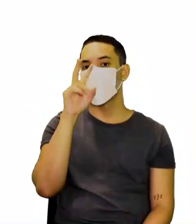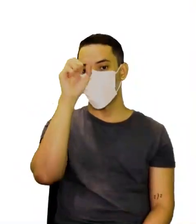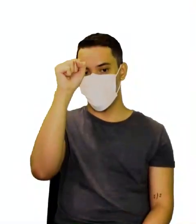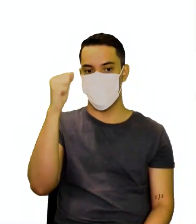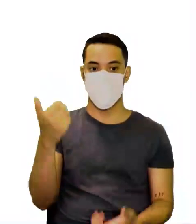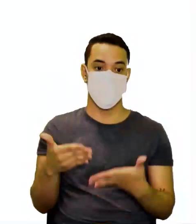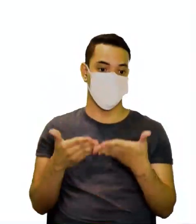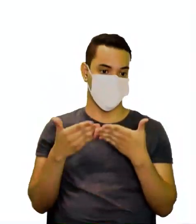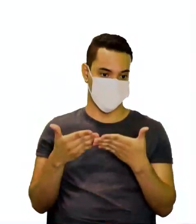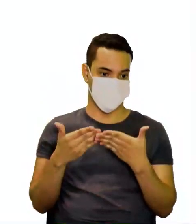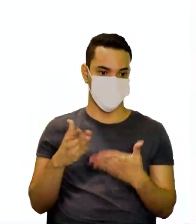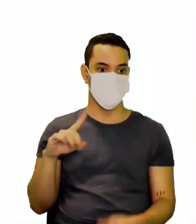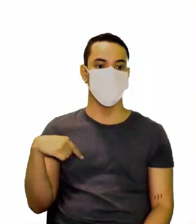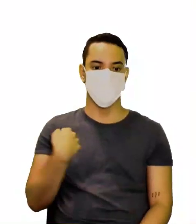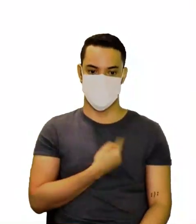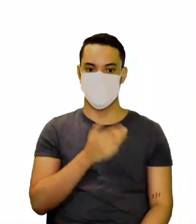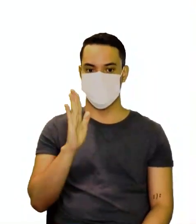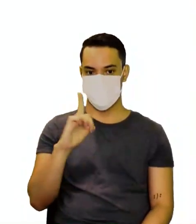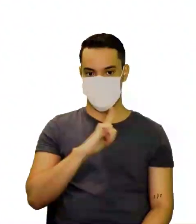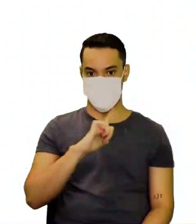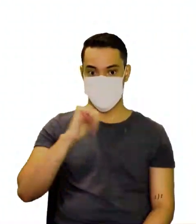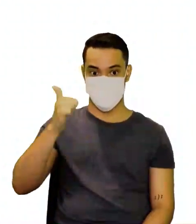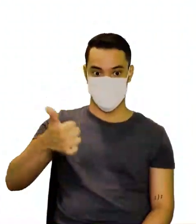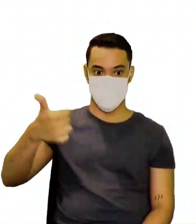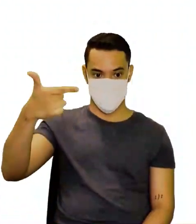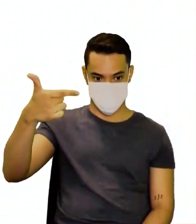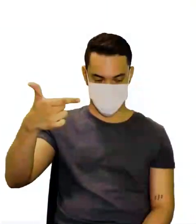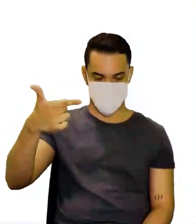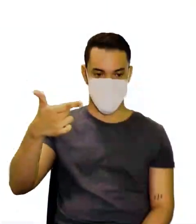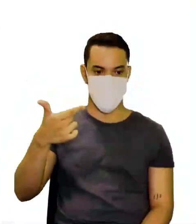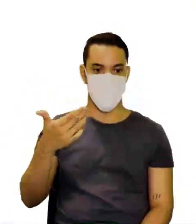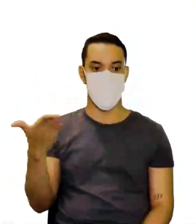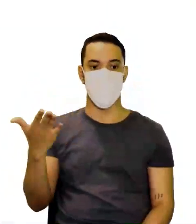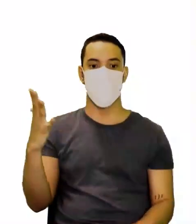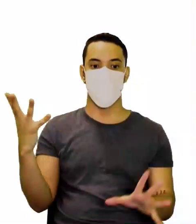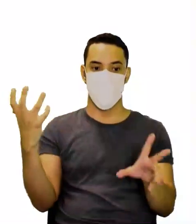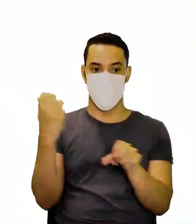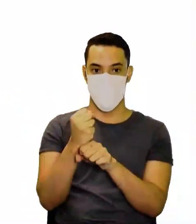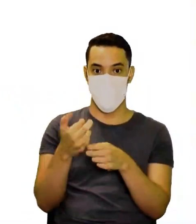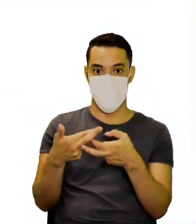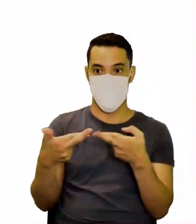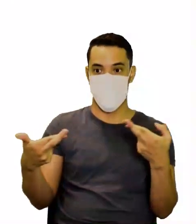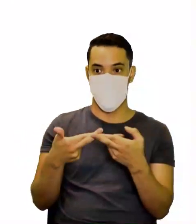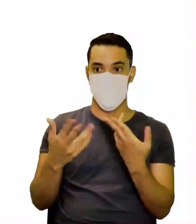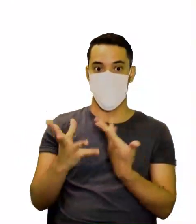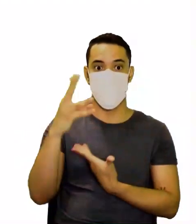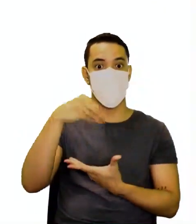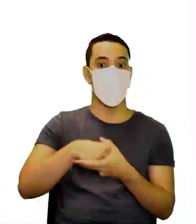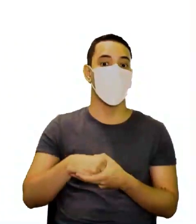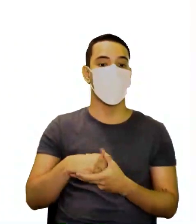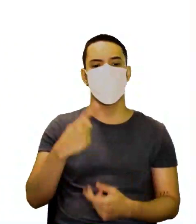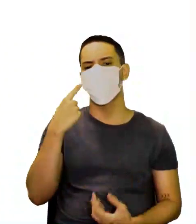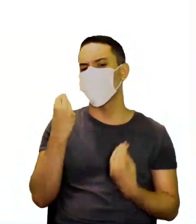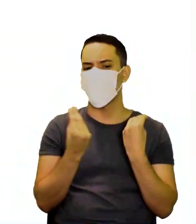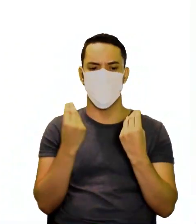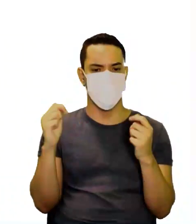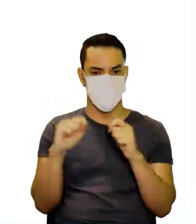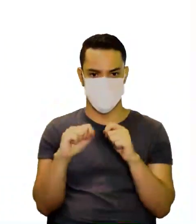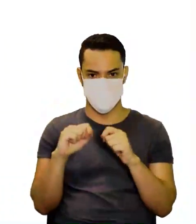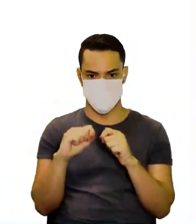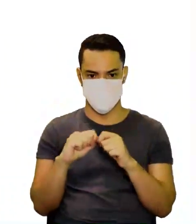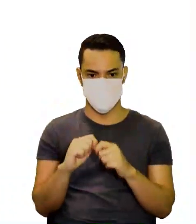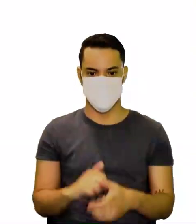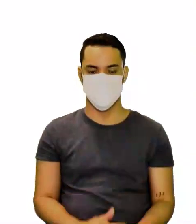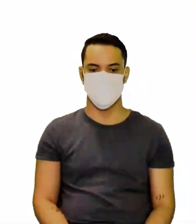a eletromotriz a gente já tem, que é 12, ok? Vamos calcular a resistência interna para ver como é que ficaria esse cálculo? Vamos lá, olha